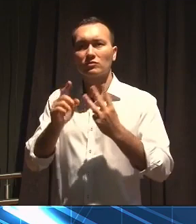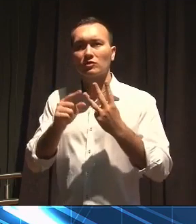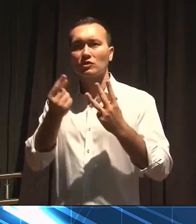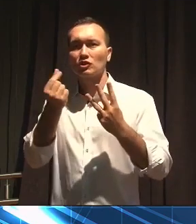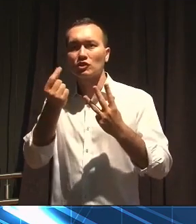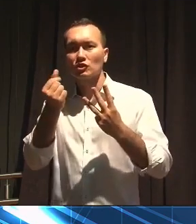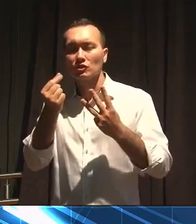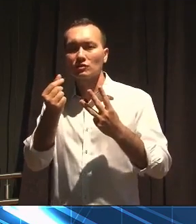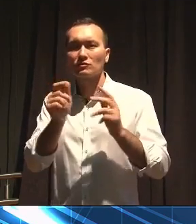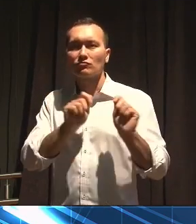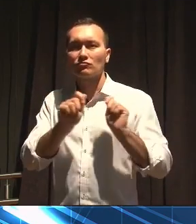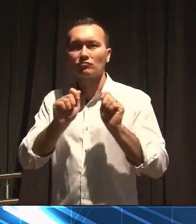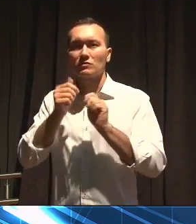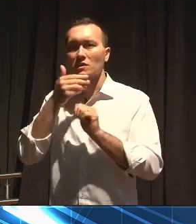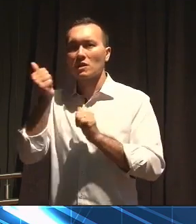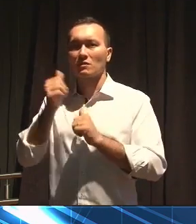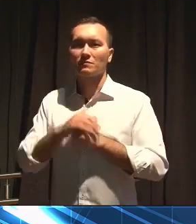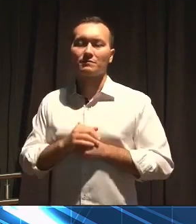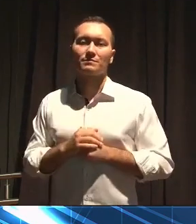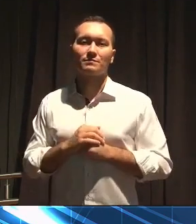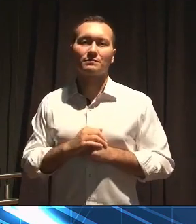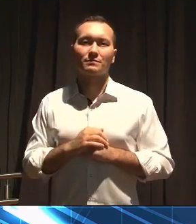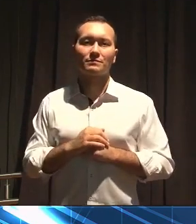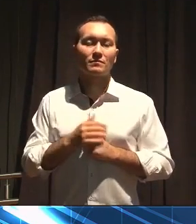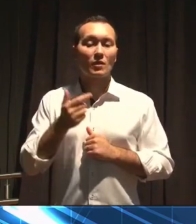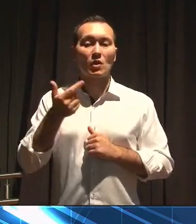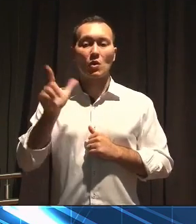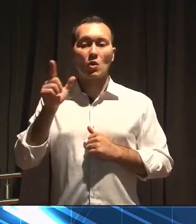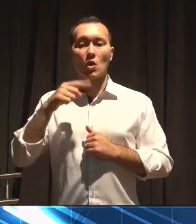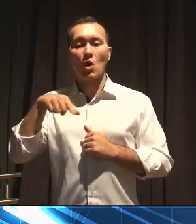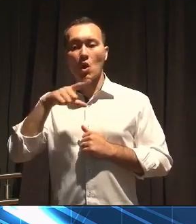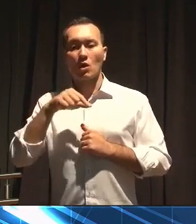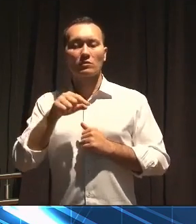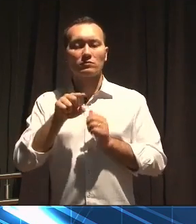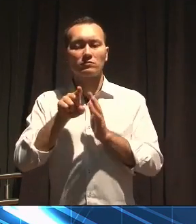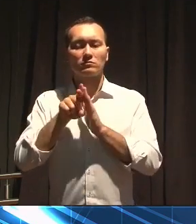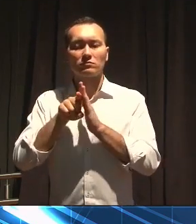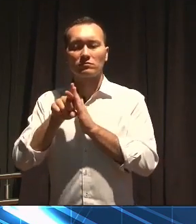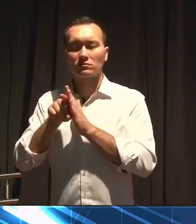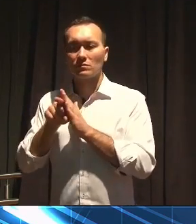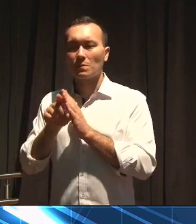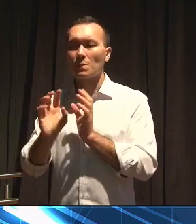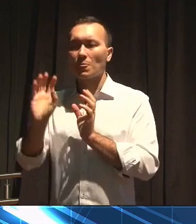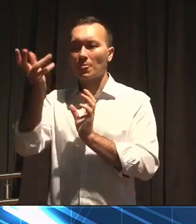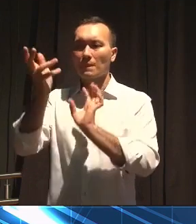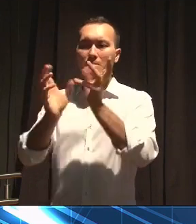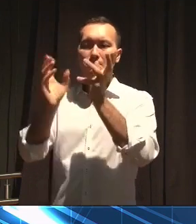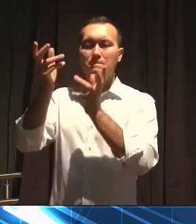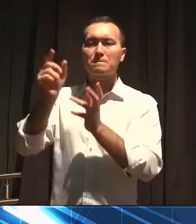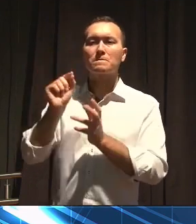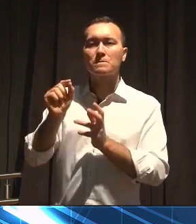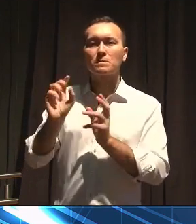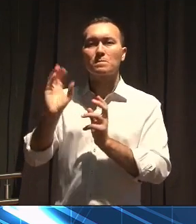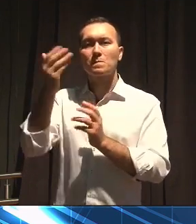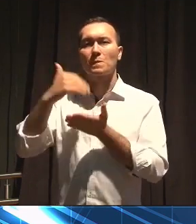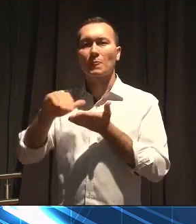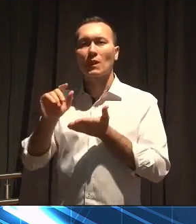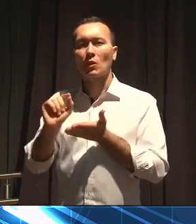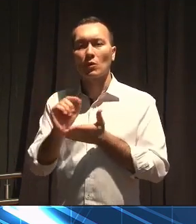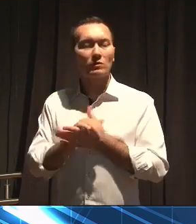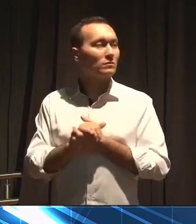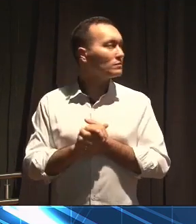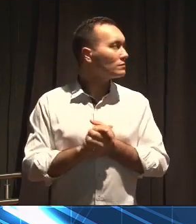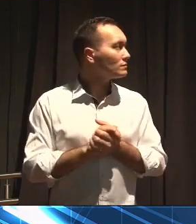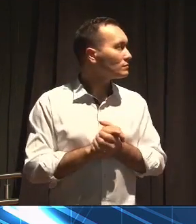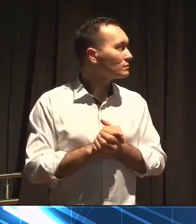O outro índice que a gente também fez a medição foi a questão de incidentes, né? Quantos incidentes a gente teve em 2021? A gente teve muito mais incidentes